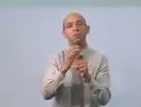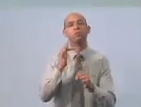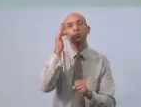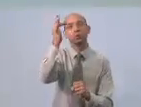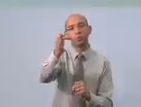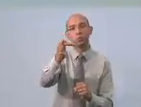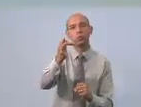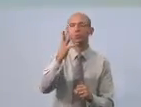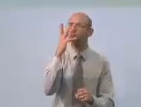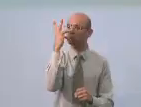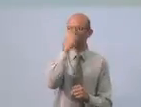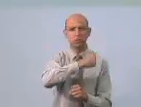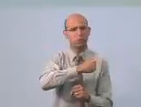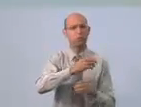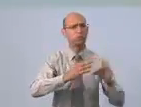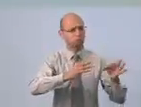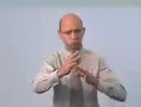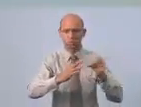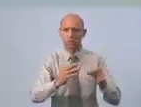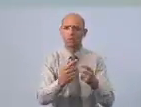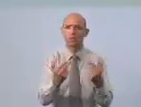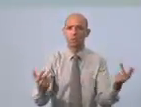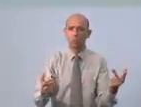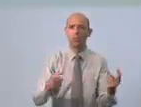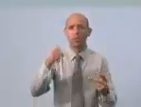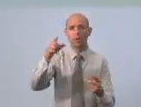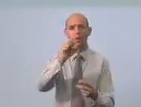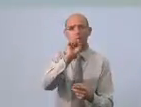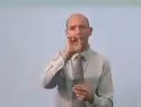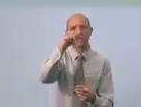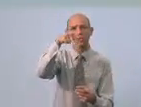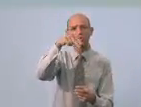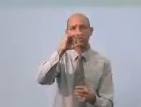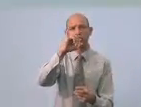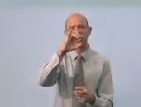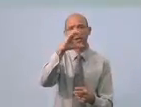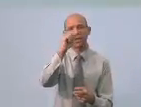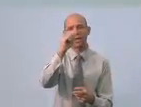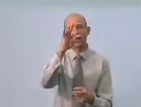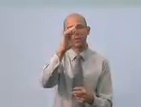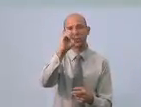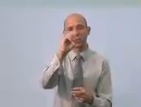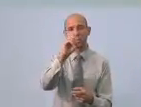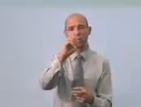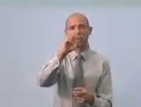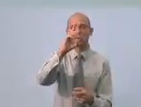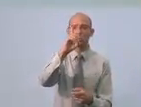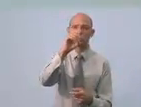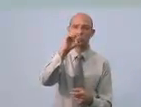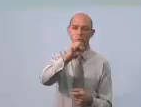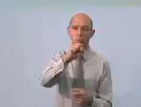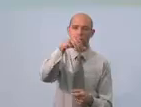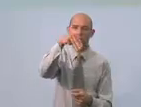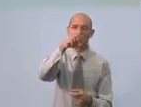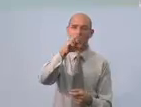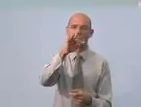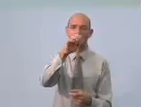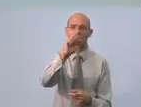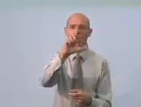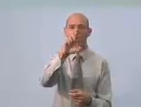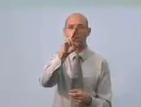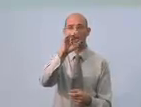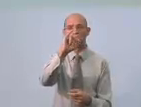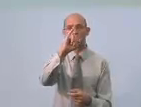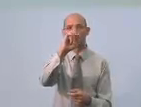projeto desenvolvido ali pelo Sindicato dos Metalúrgicos, e a Gisela, a coordenadora,